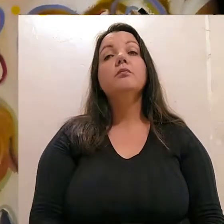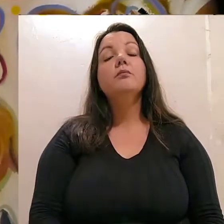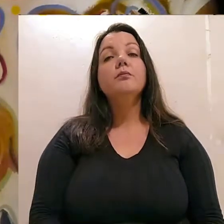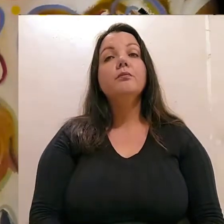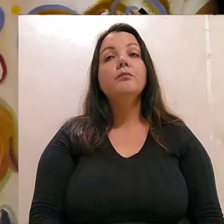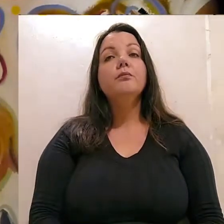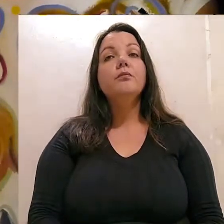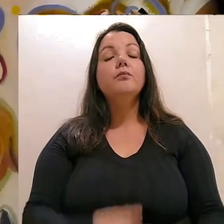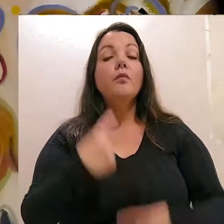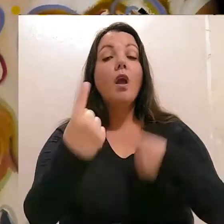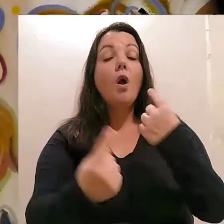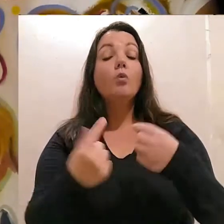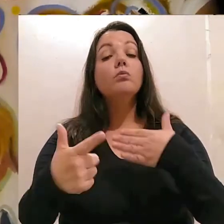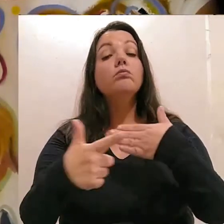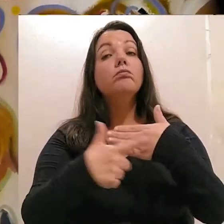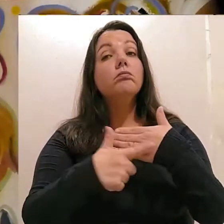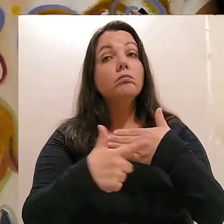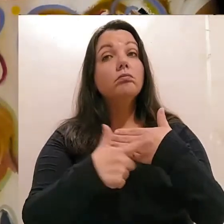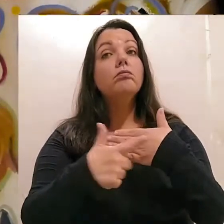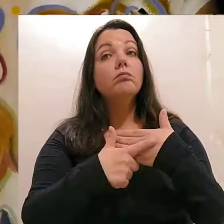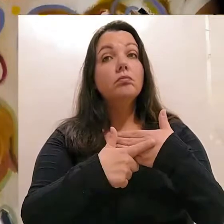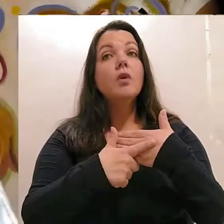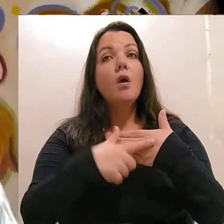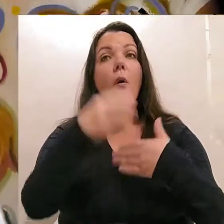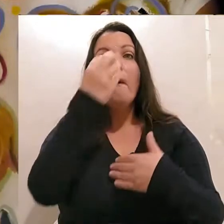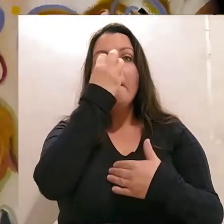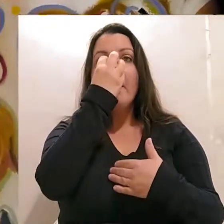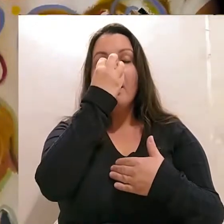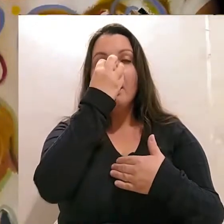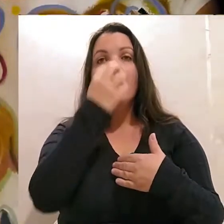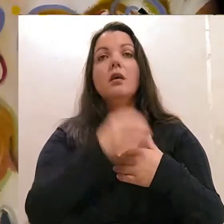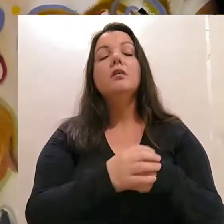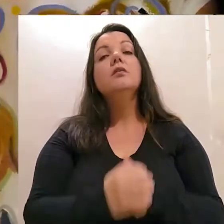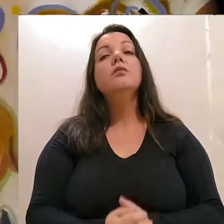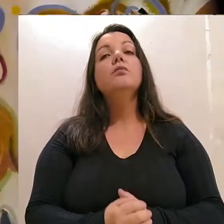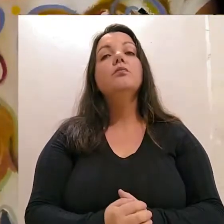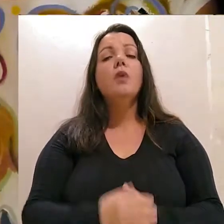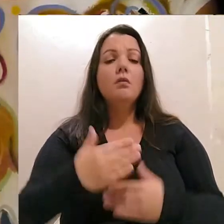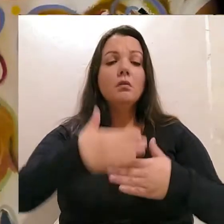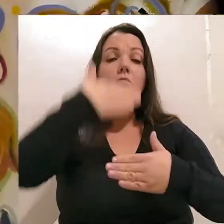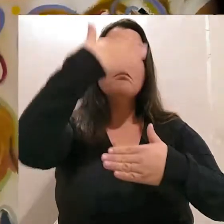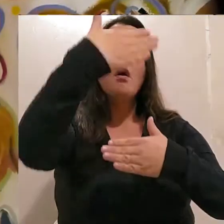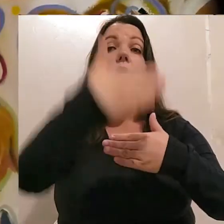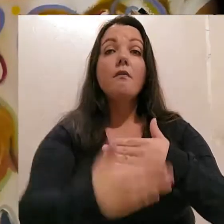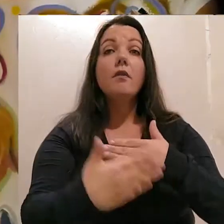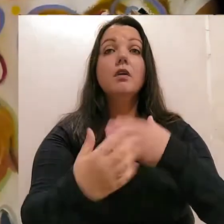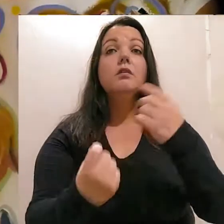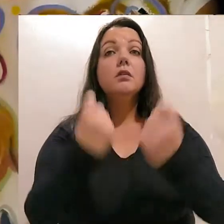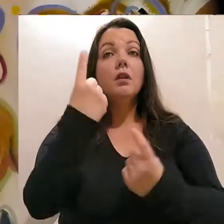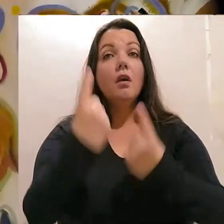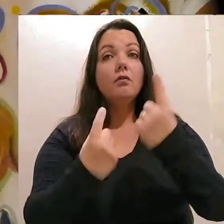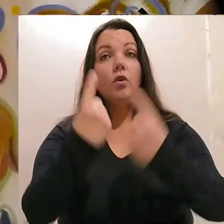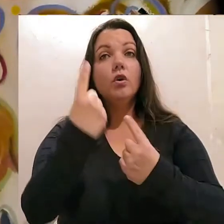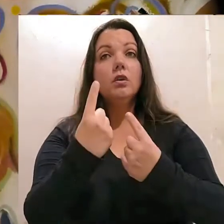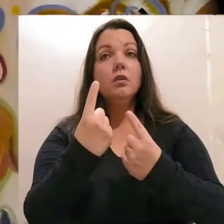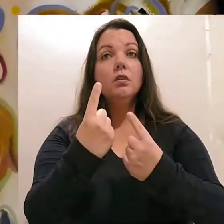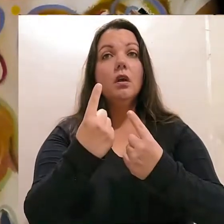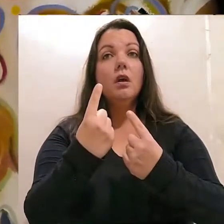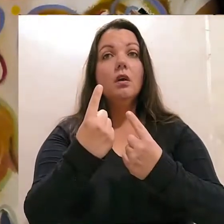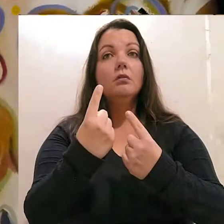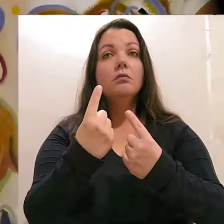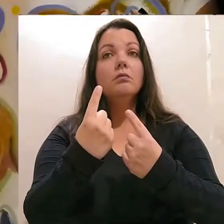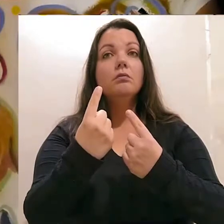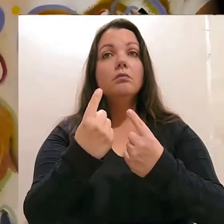Tem uma função de de ir né na frente da folia né com autorização